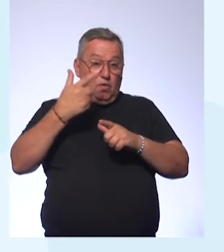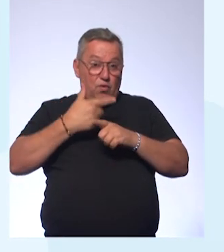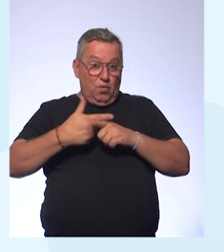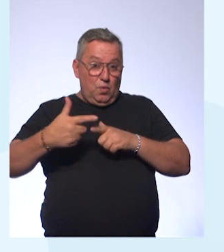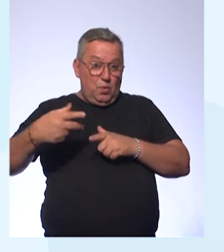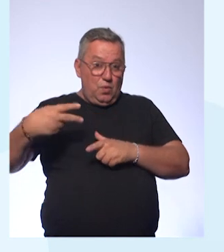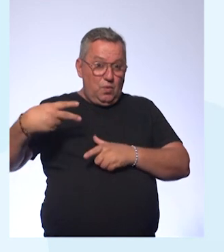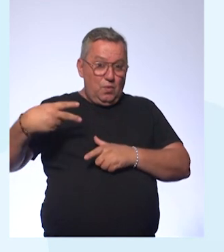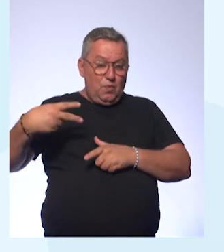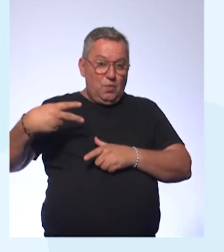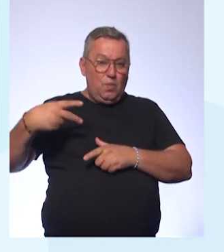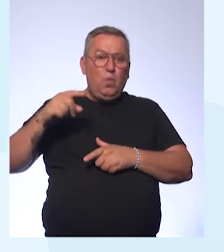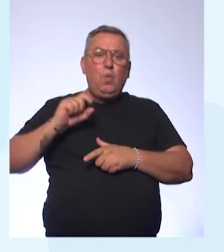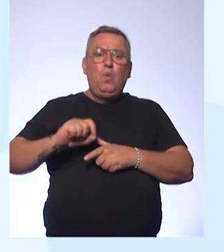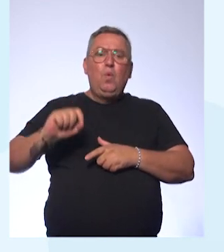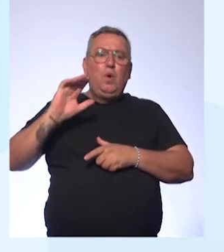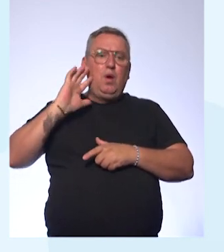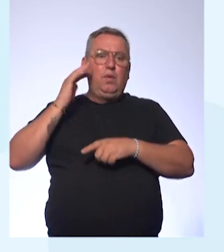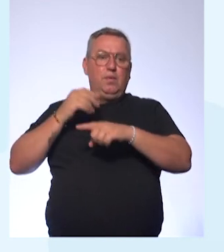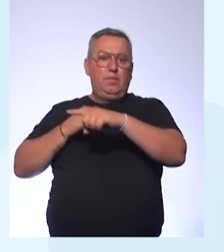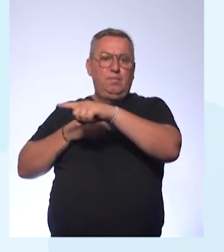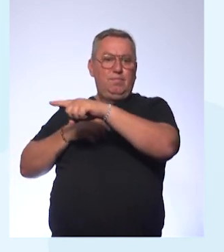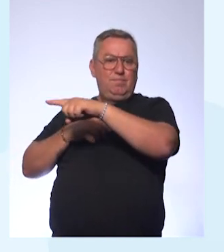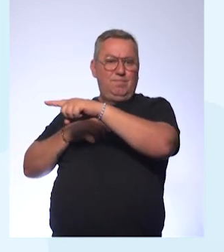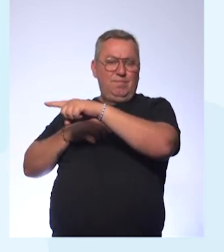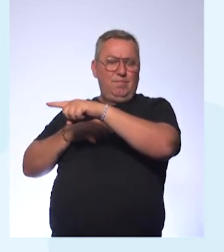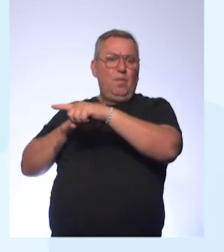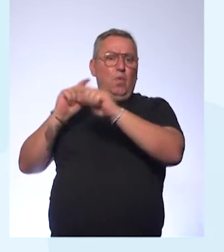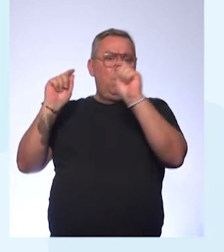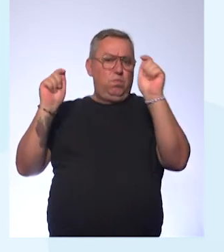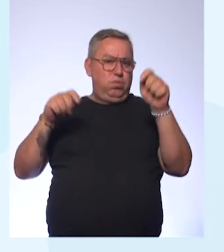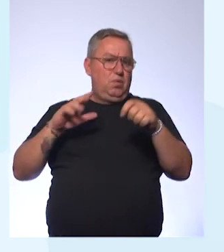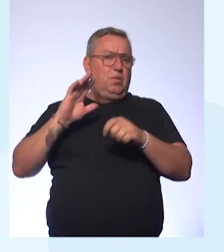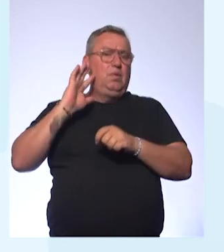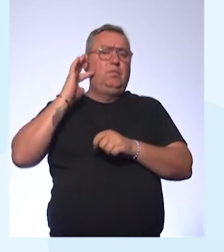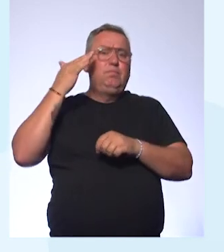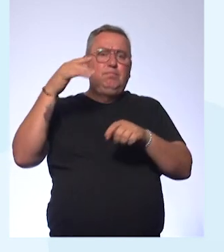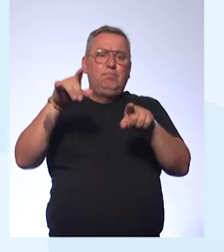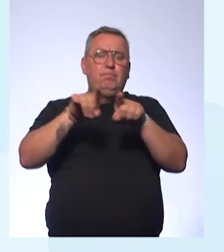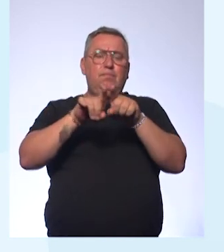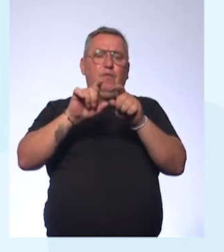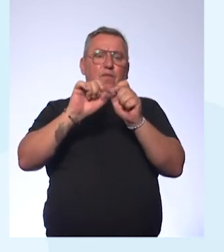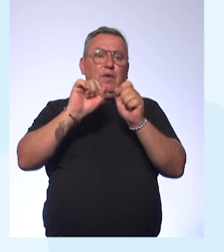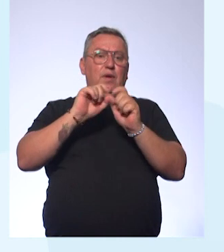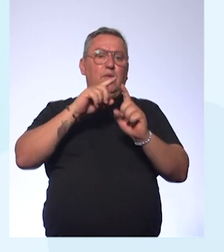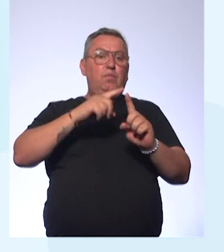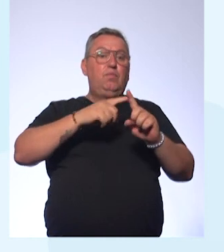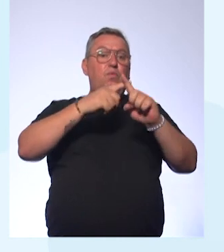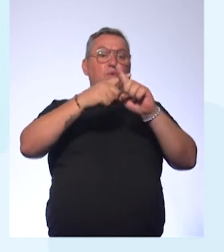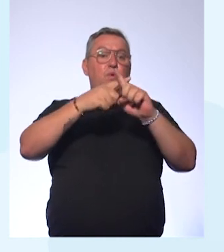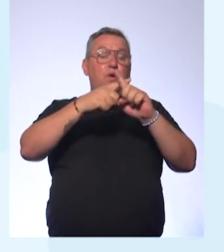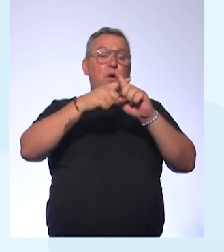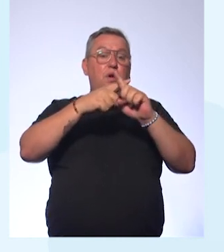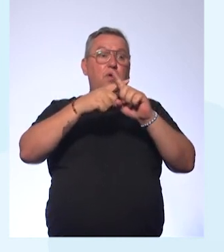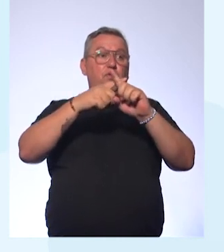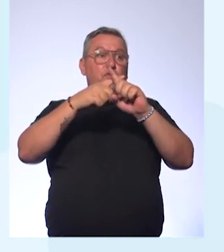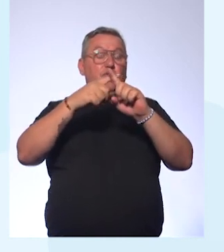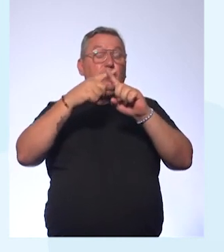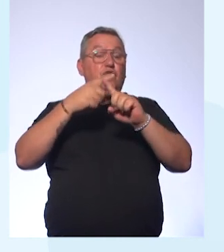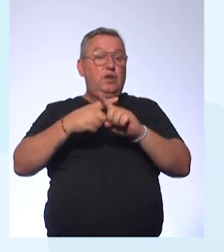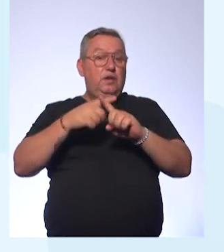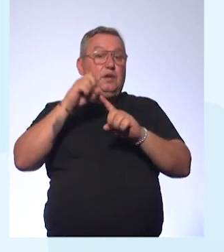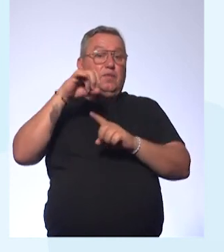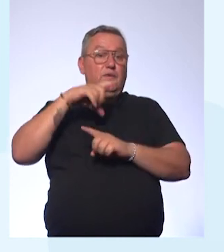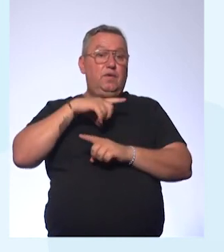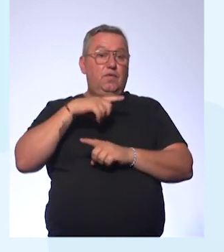2, o que acontece? Você pode resolver isso aqui fazendo a multiplicação em x, se você só